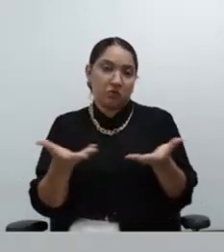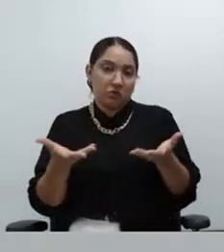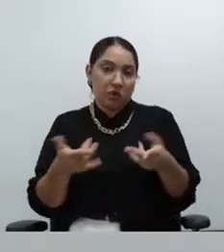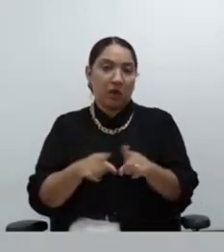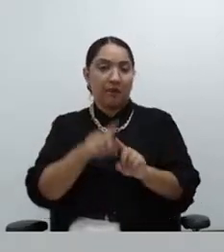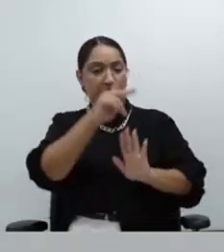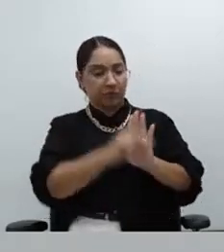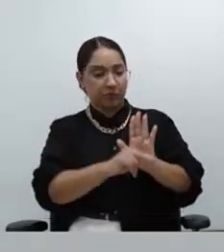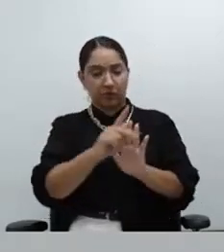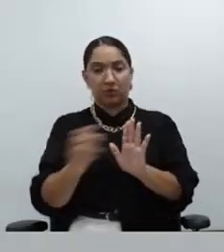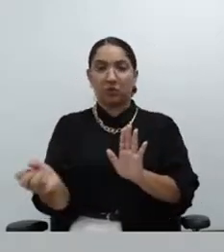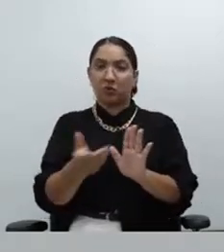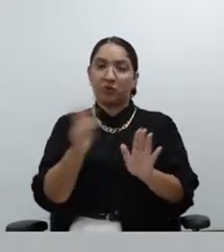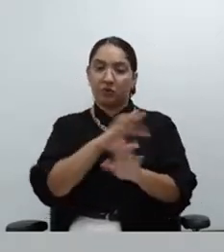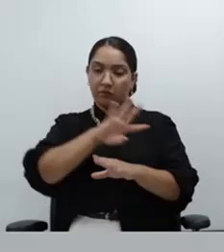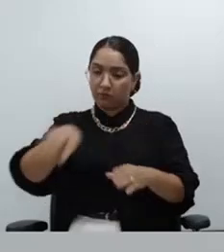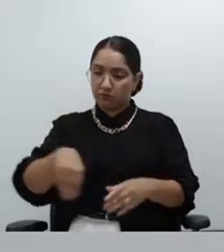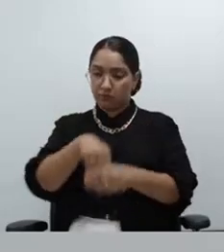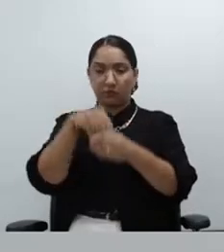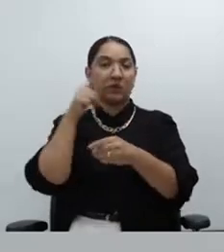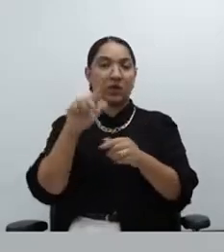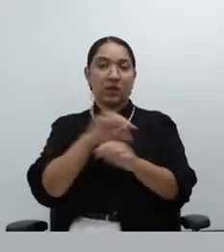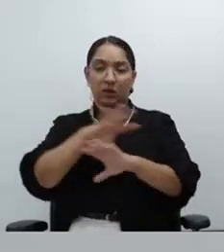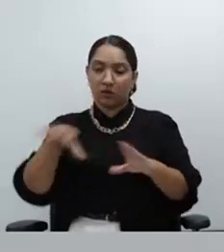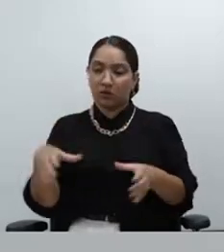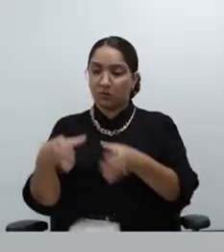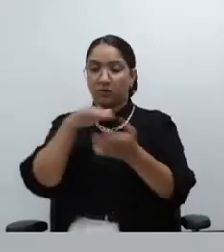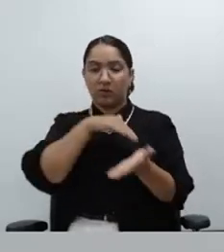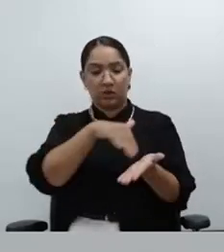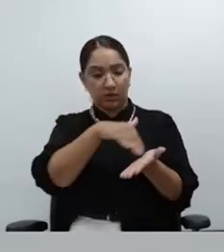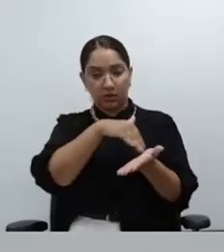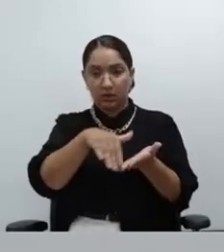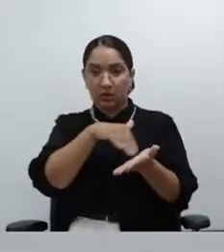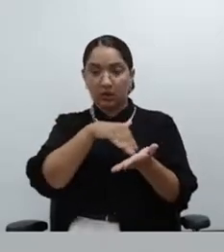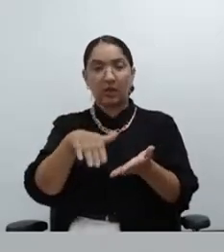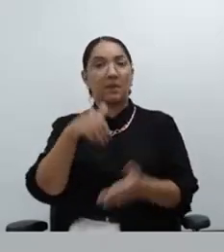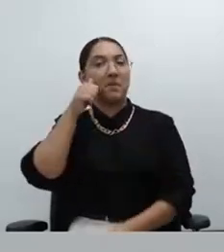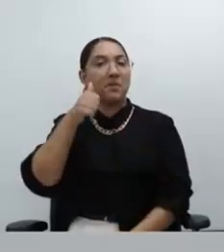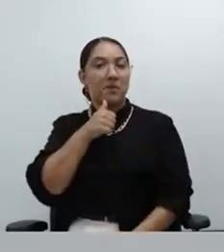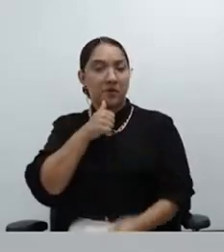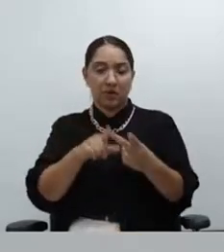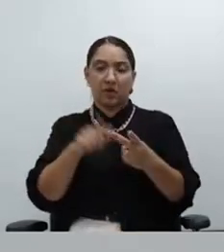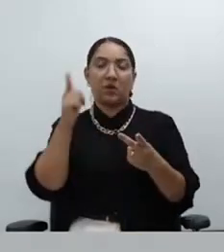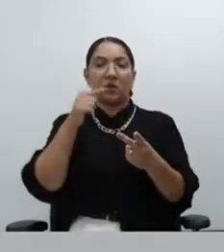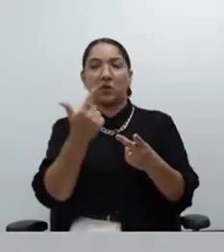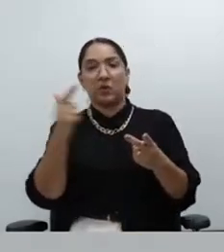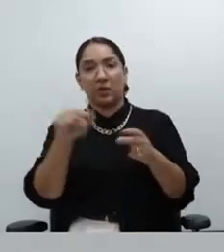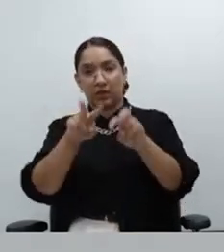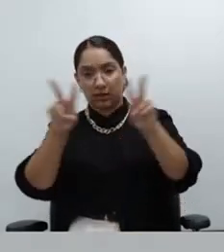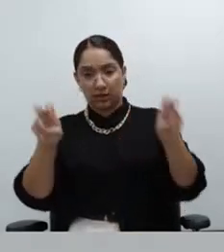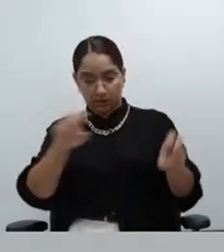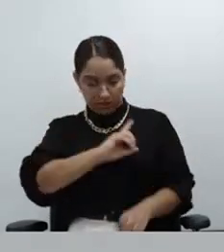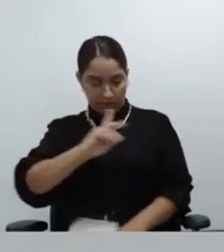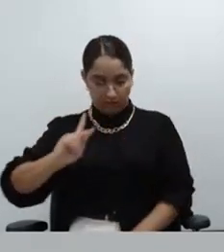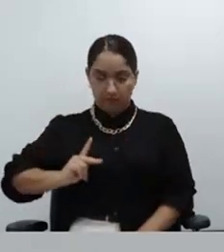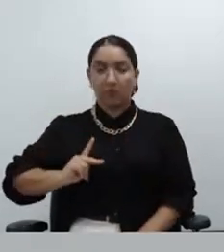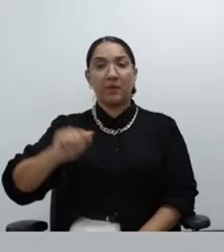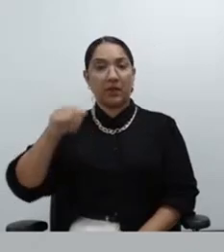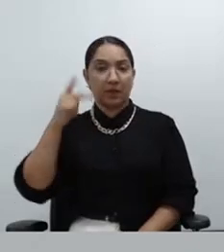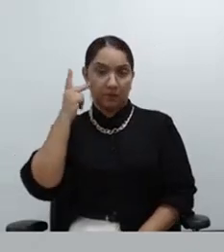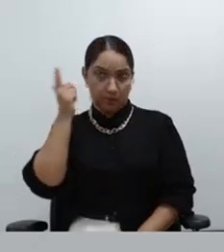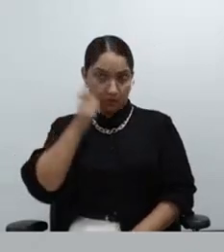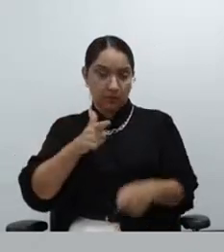projeto, agora reunindo, então, Secretaria da Mulher, Esporte Clube Corinthians e Defensoria Pública do Estado de São Paulo, para a